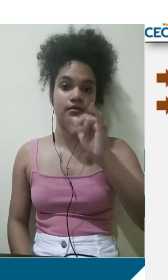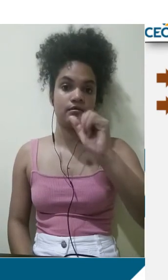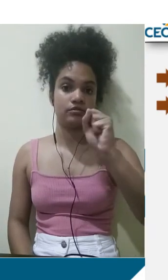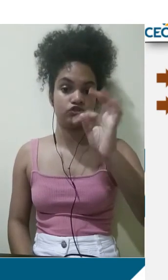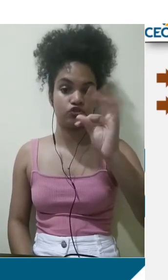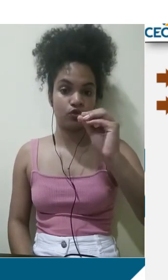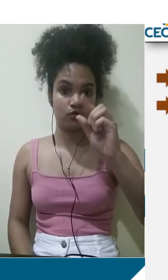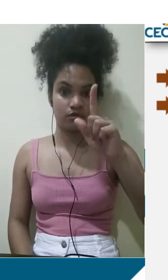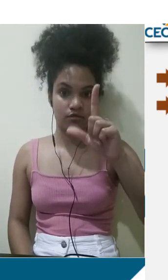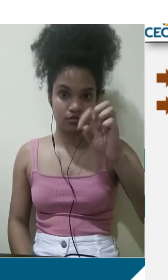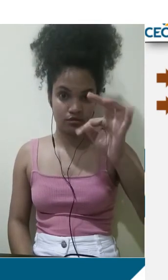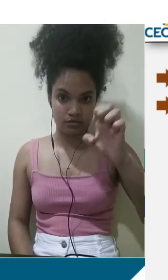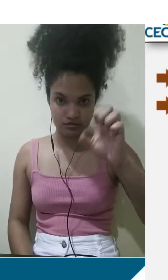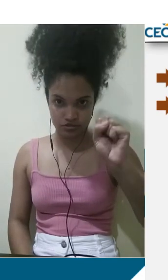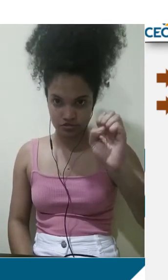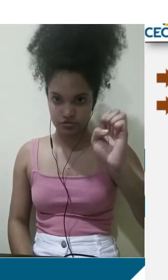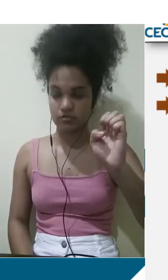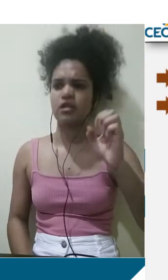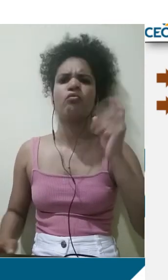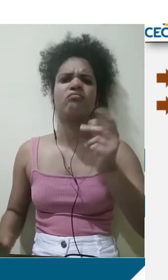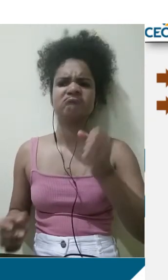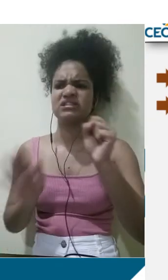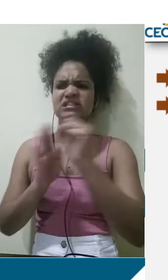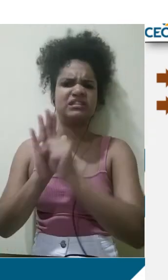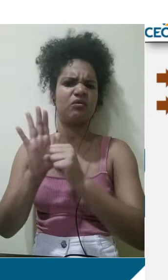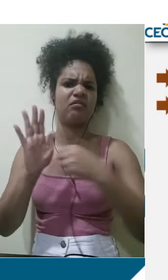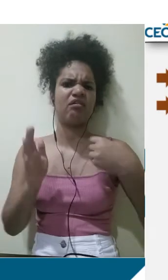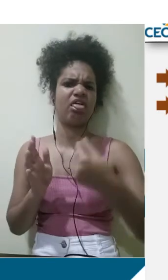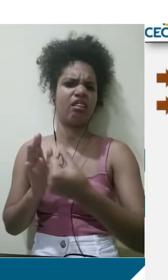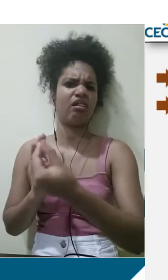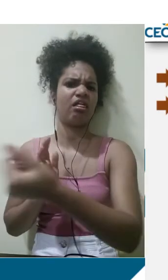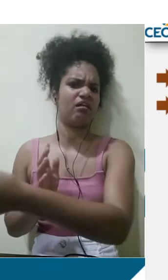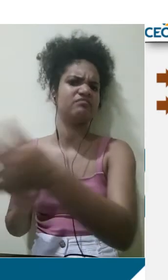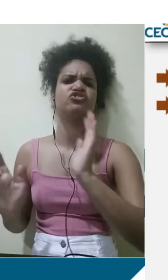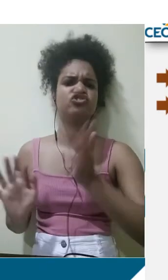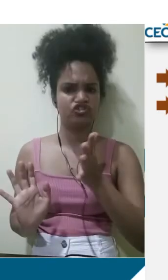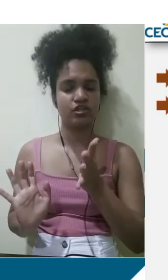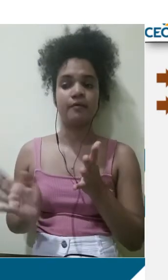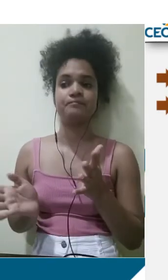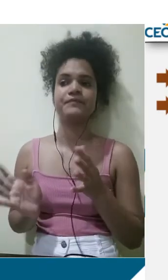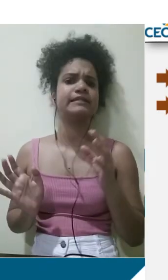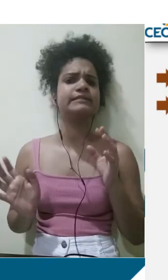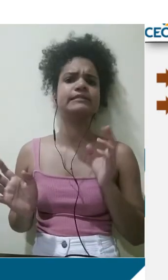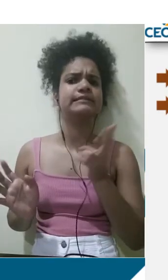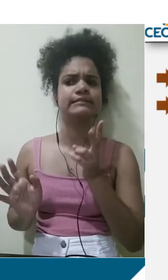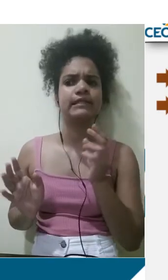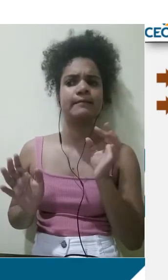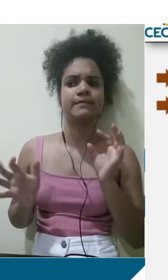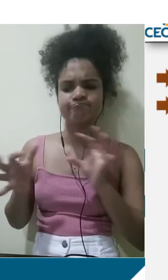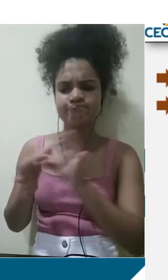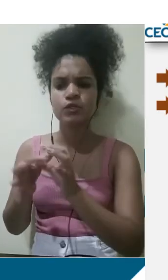e foi defendida durante muitos séculos. É um tipo de raciocínio que está ligado à observação